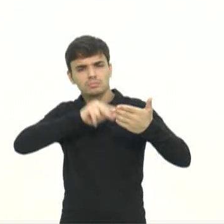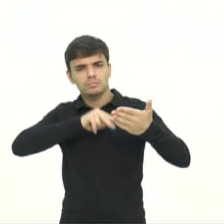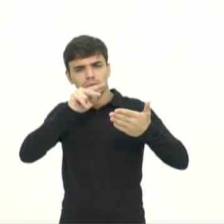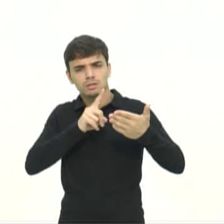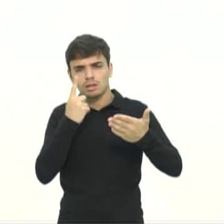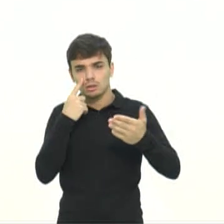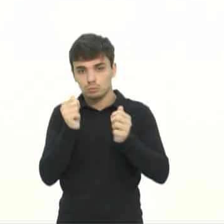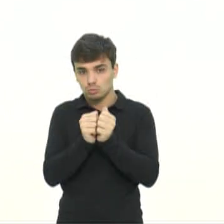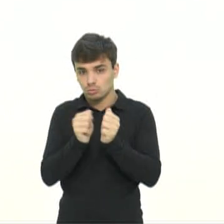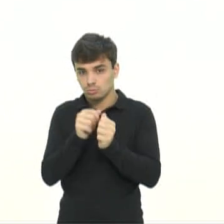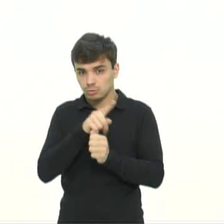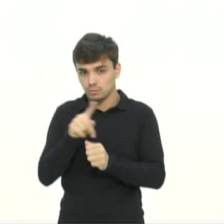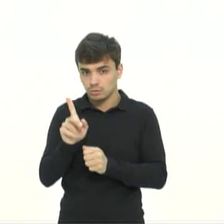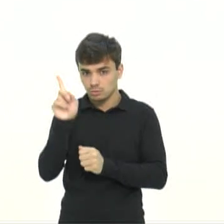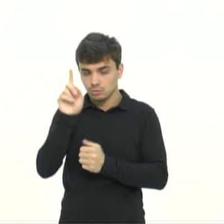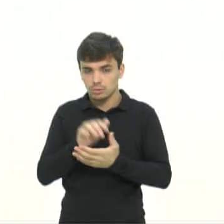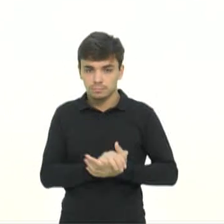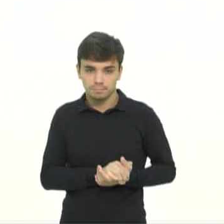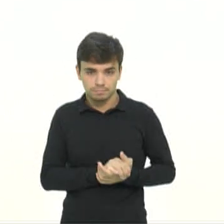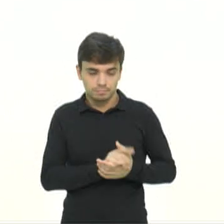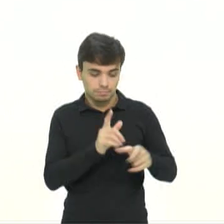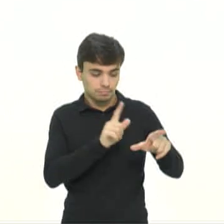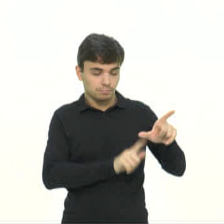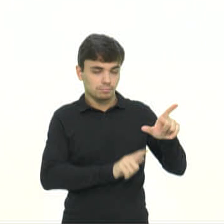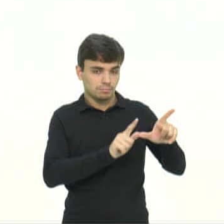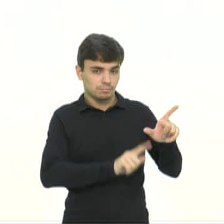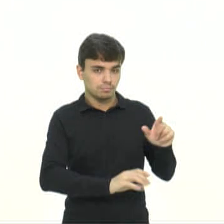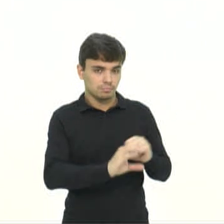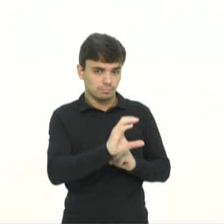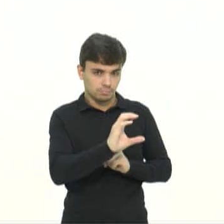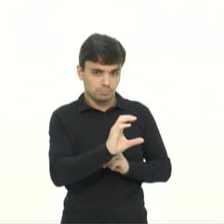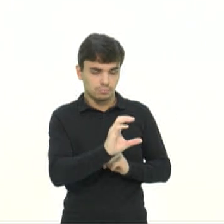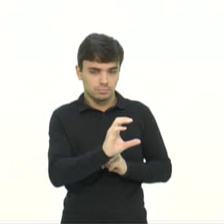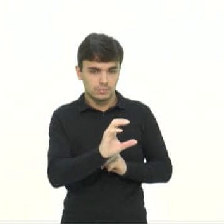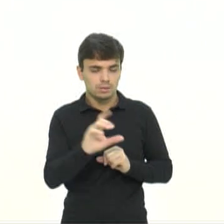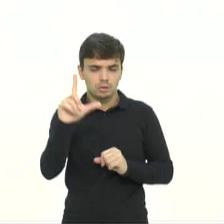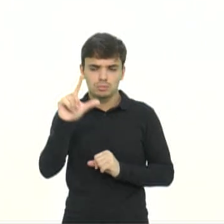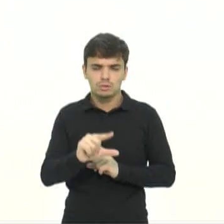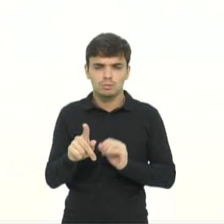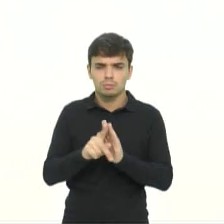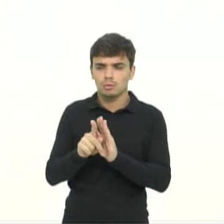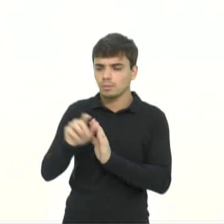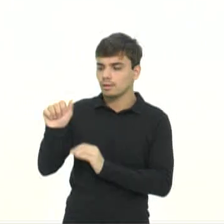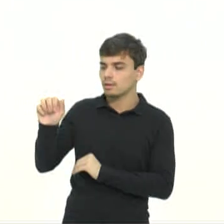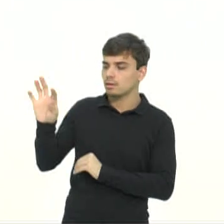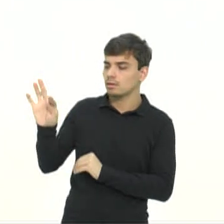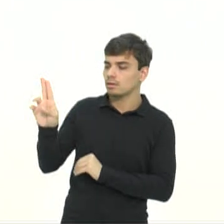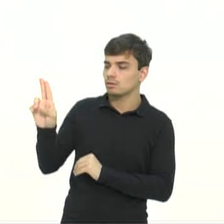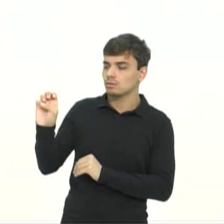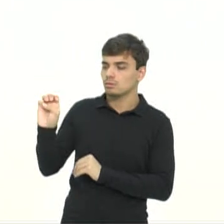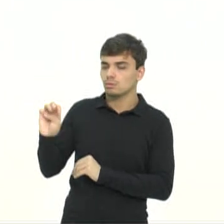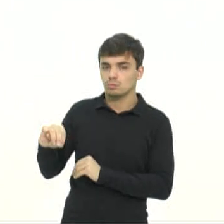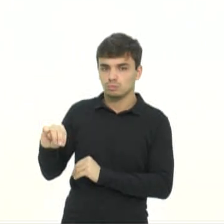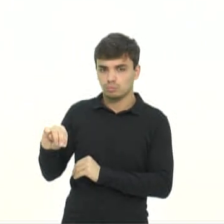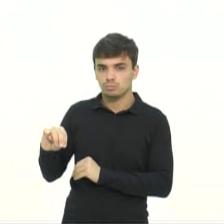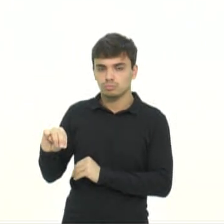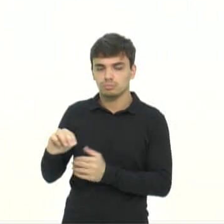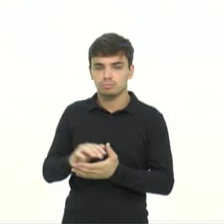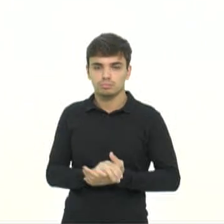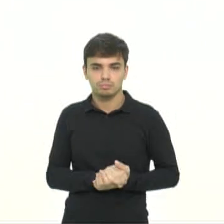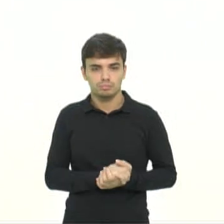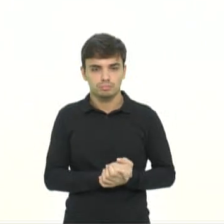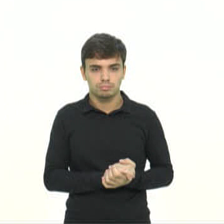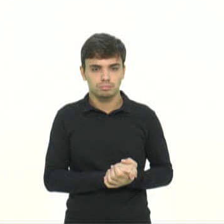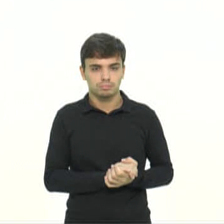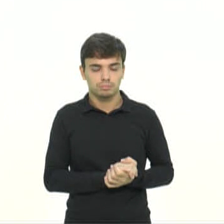atuns. Letra C, da população de atuns em consequência da diminuição da população de sardinhas. Letra D,